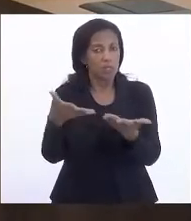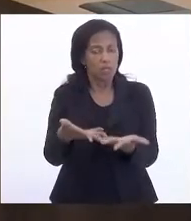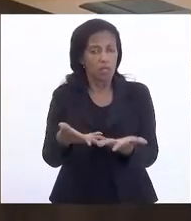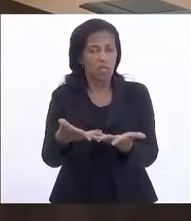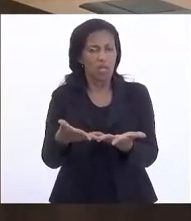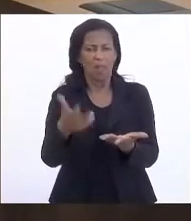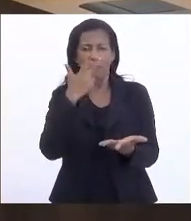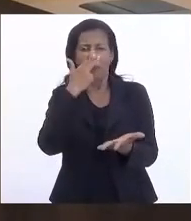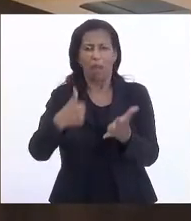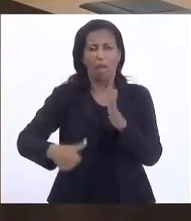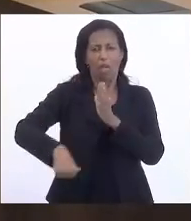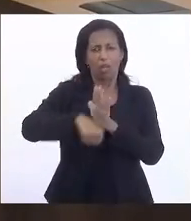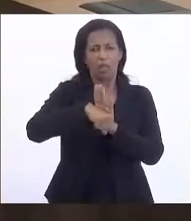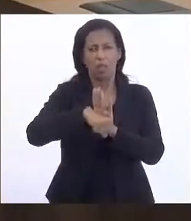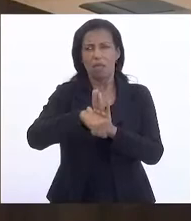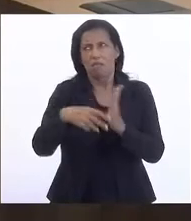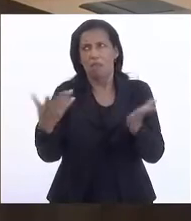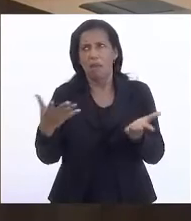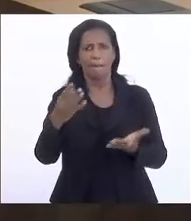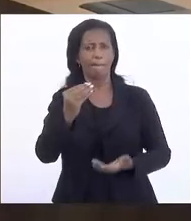crime, pecado,